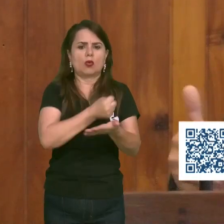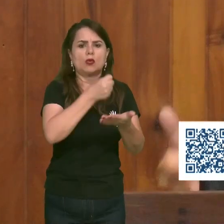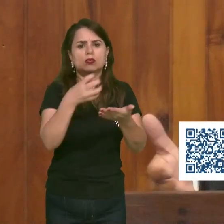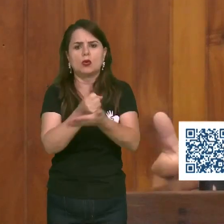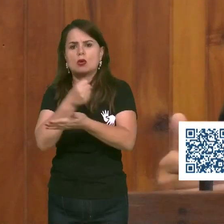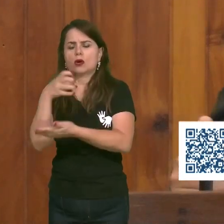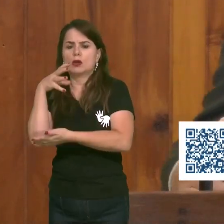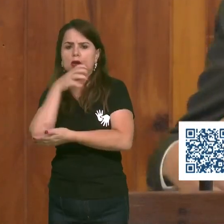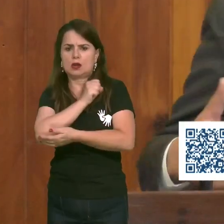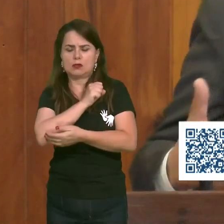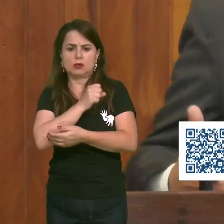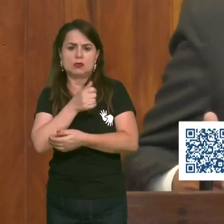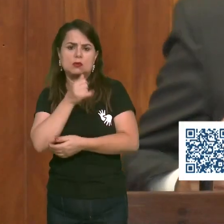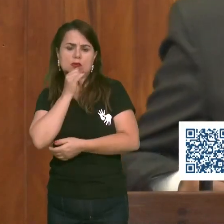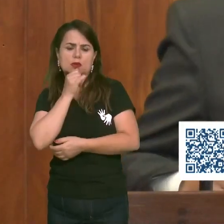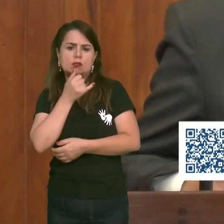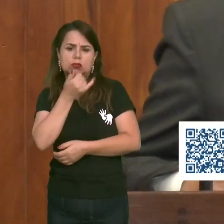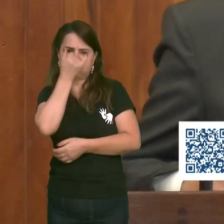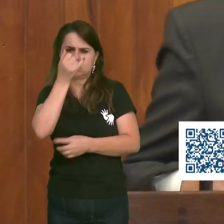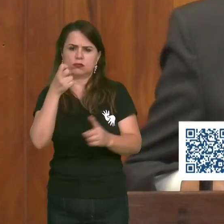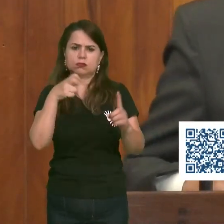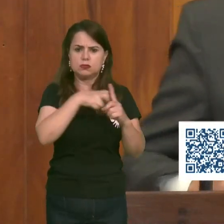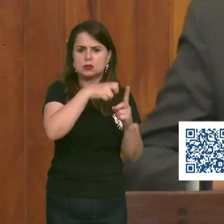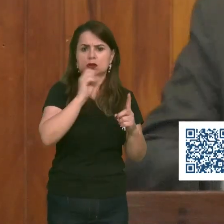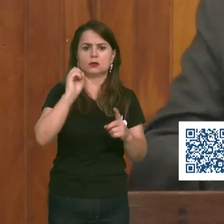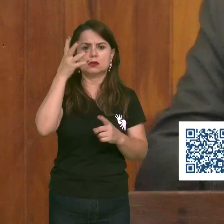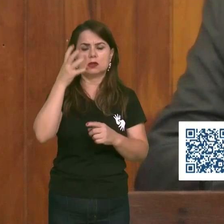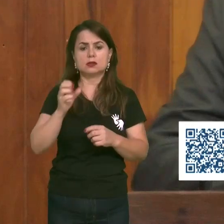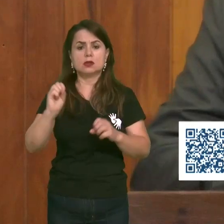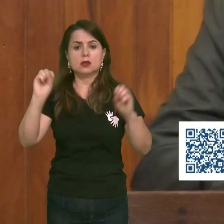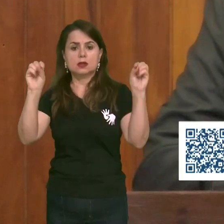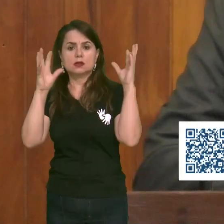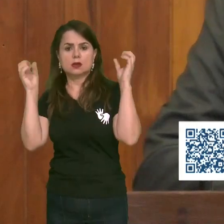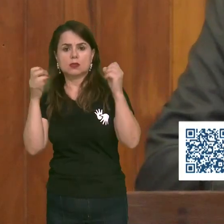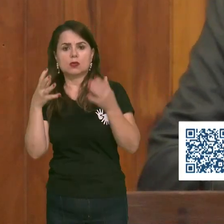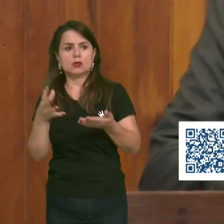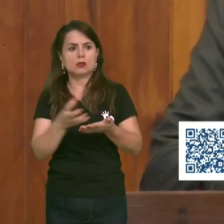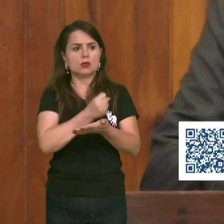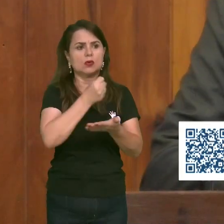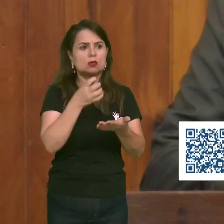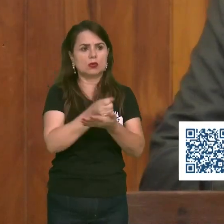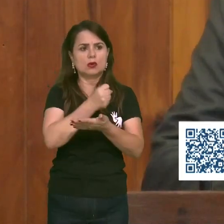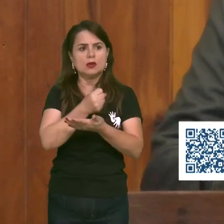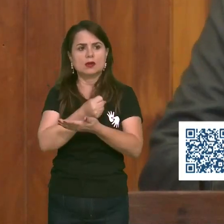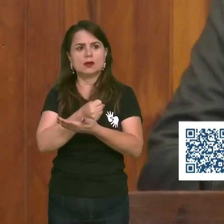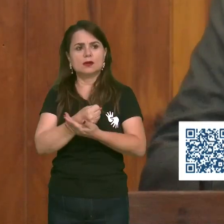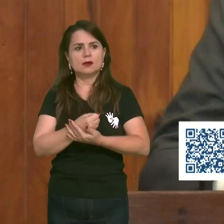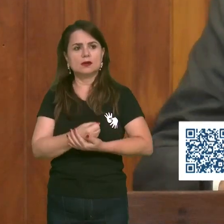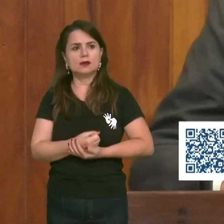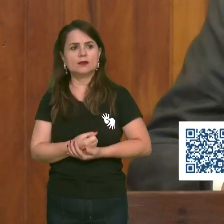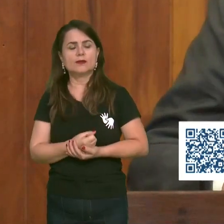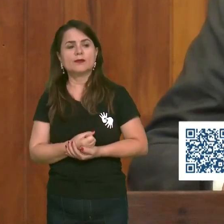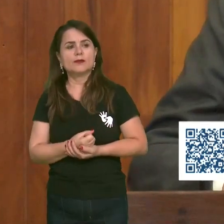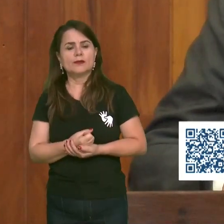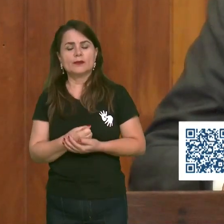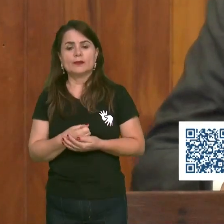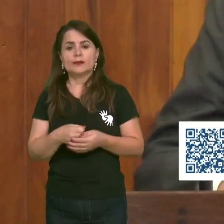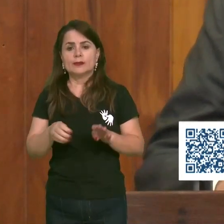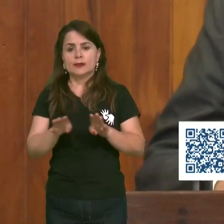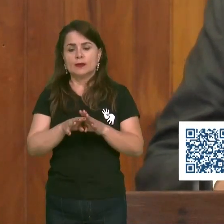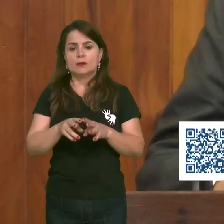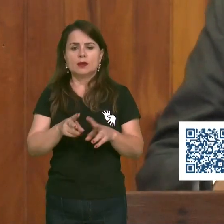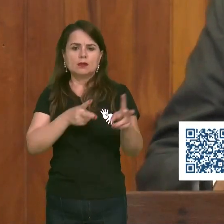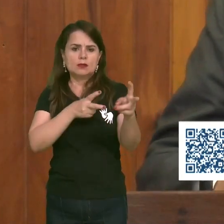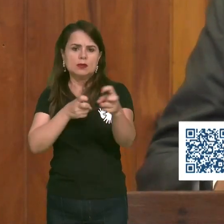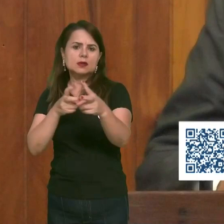né de acidentes demais acionamentos aí na cidade eu vejo que o